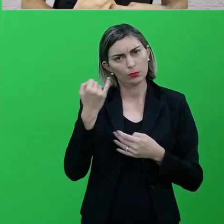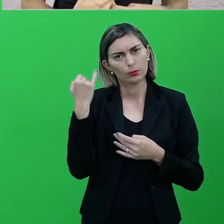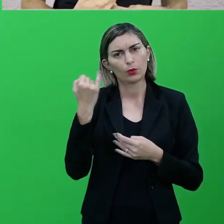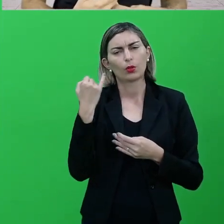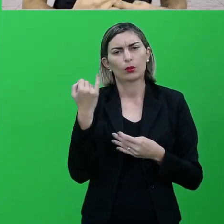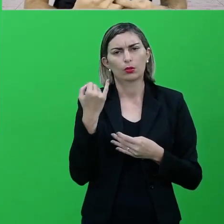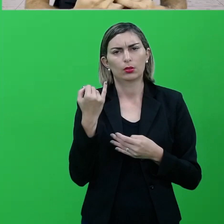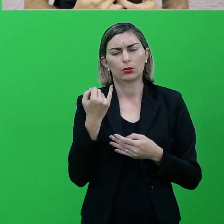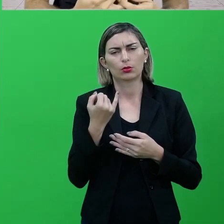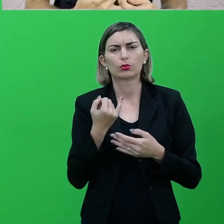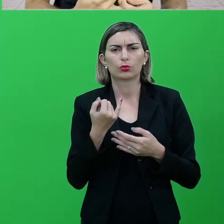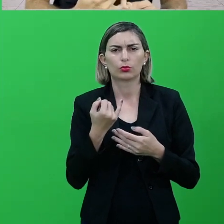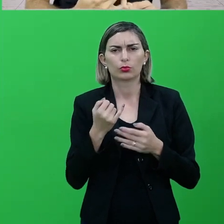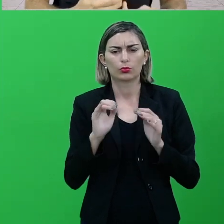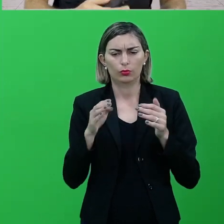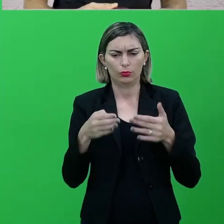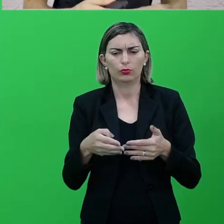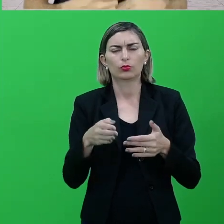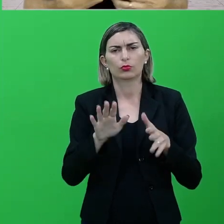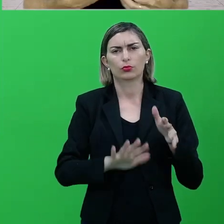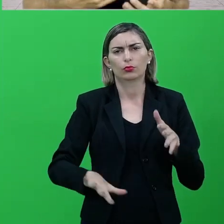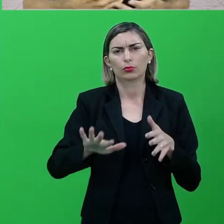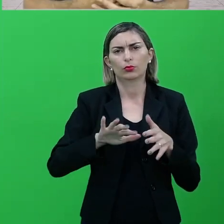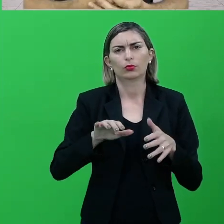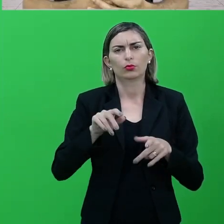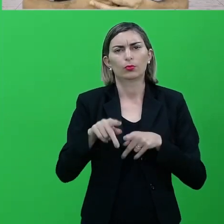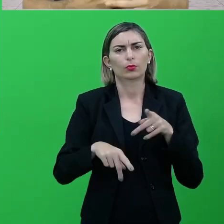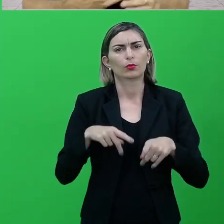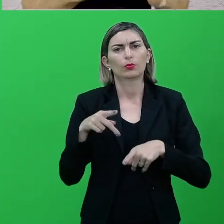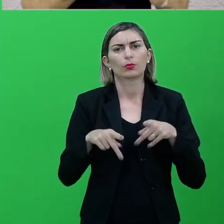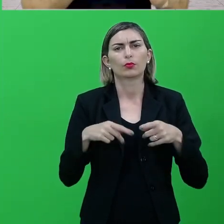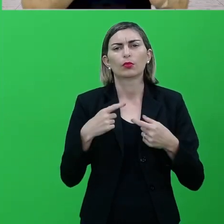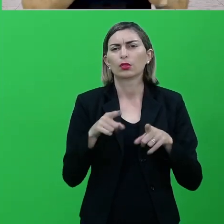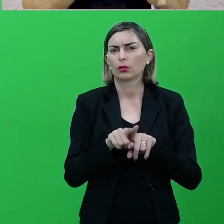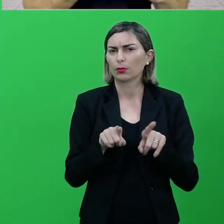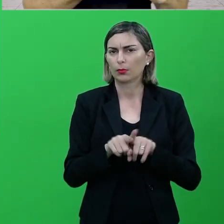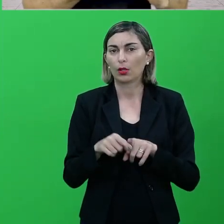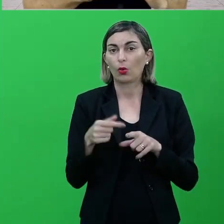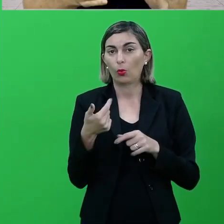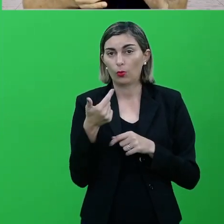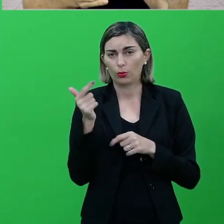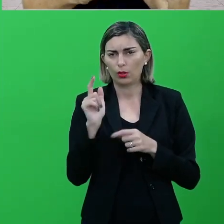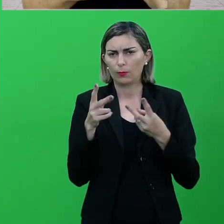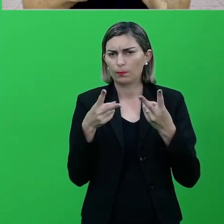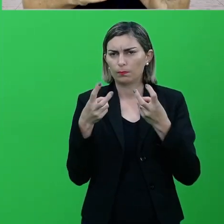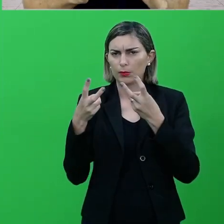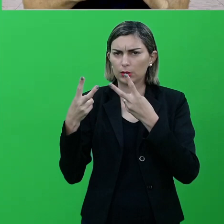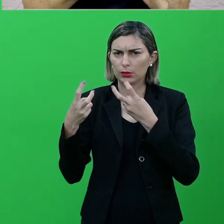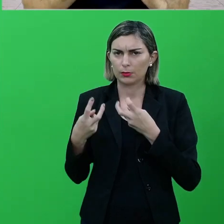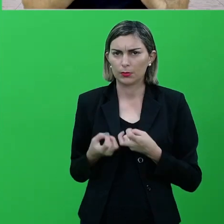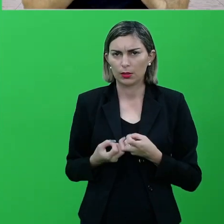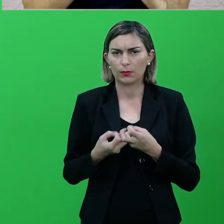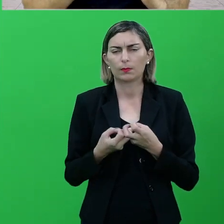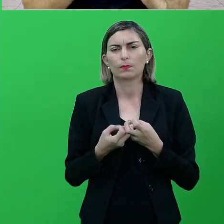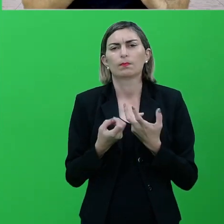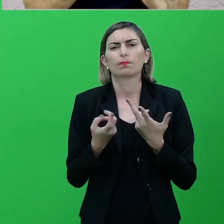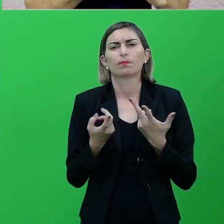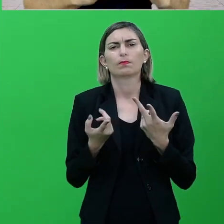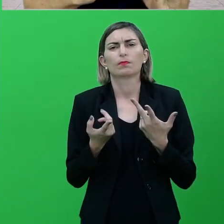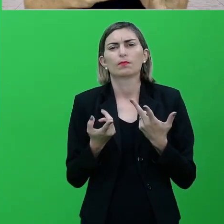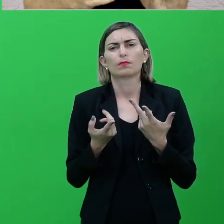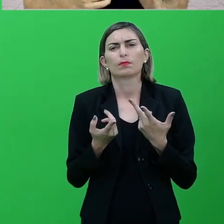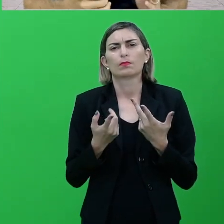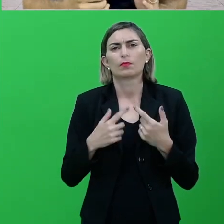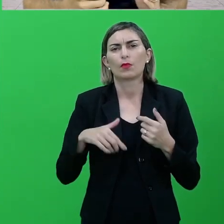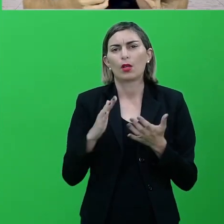de inovação no setor público, trazer outras questões. Né? A gente vai perceber que